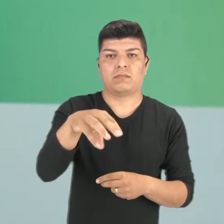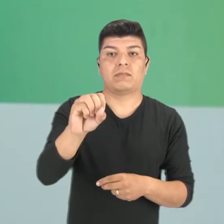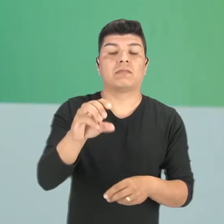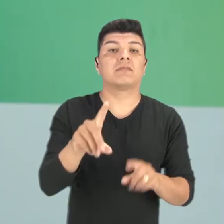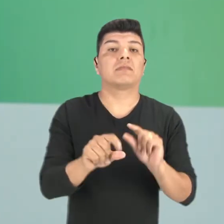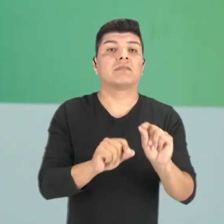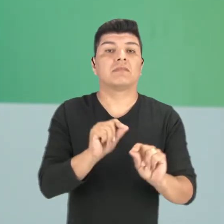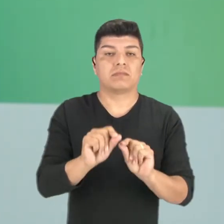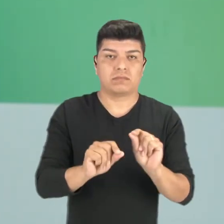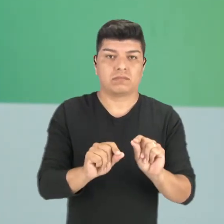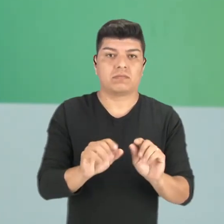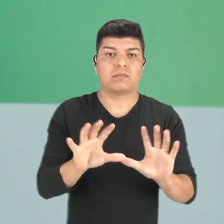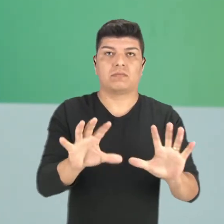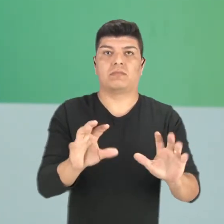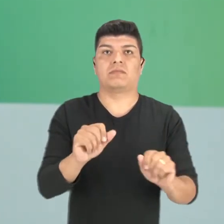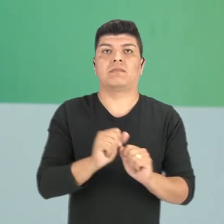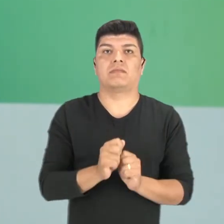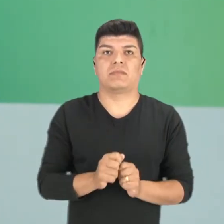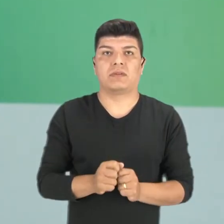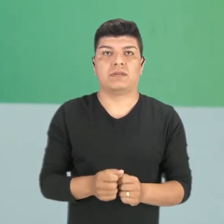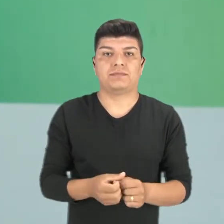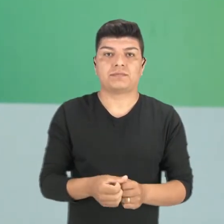Então ela vai ficar da seguinte maneira.